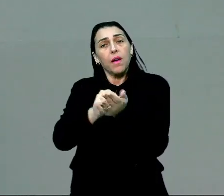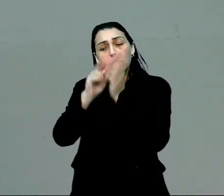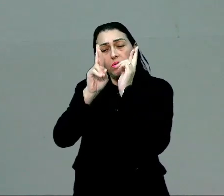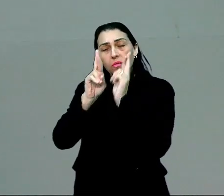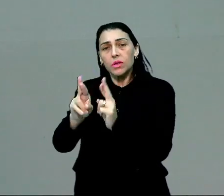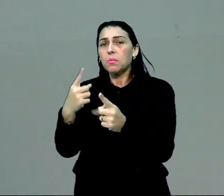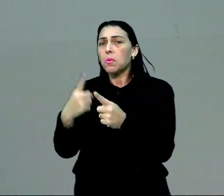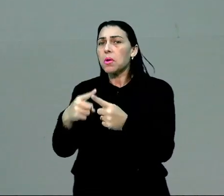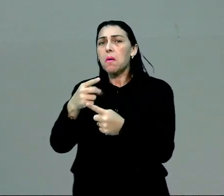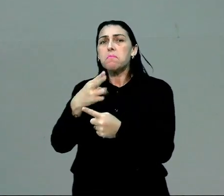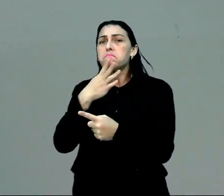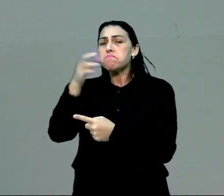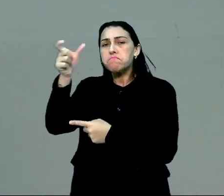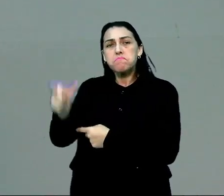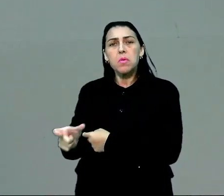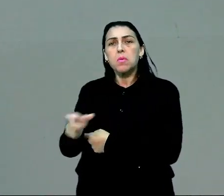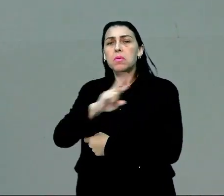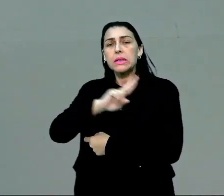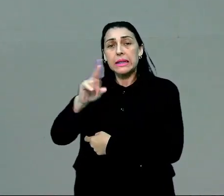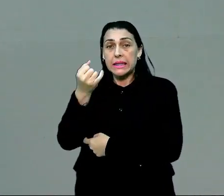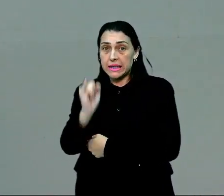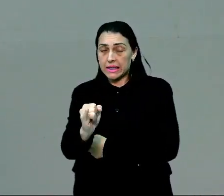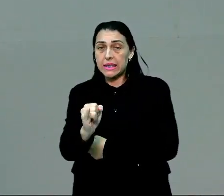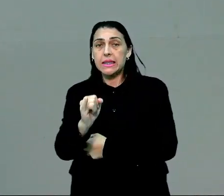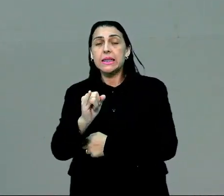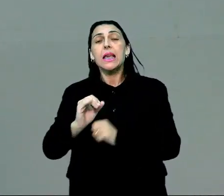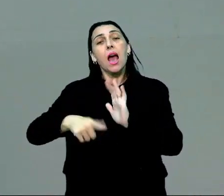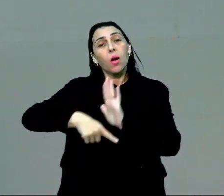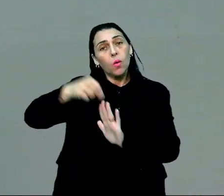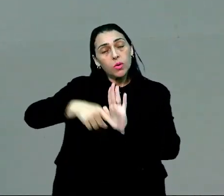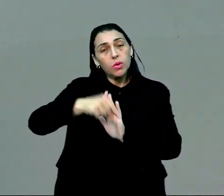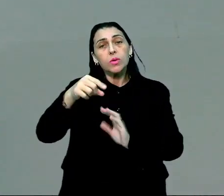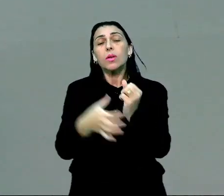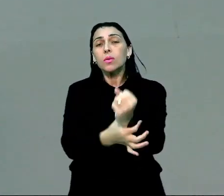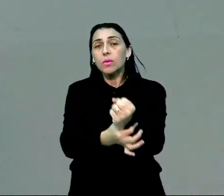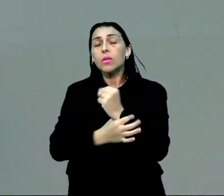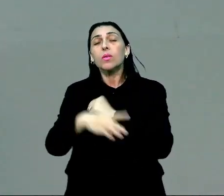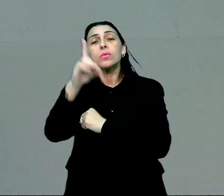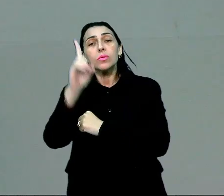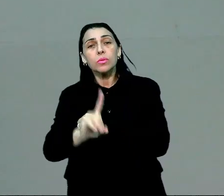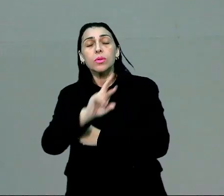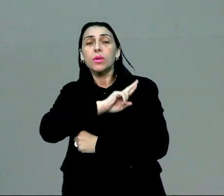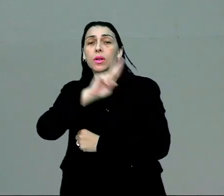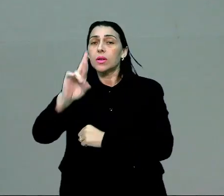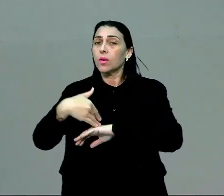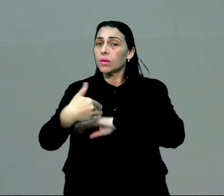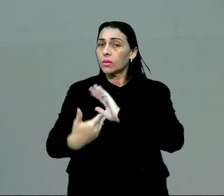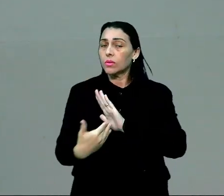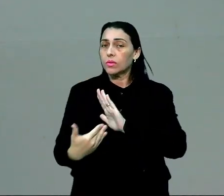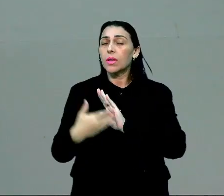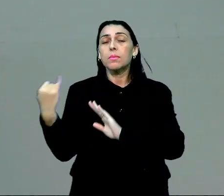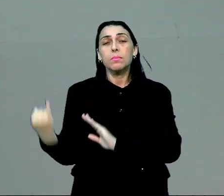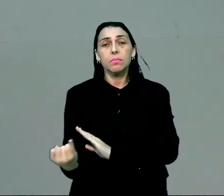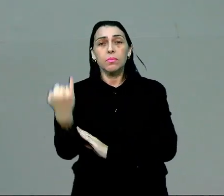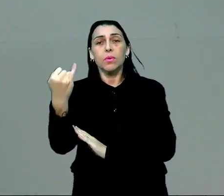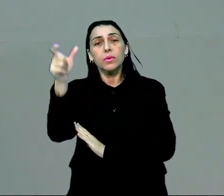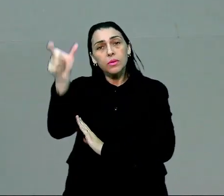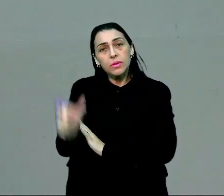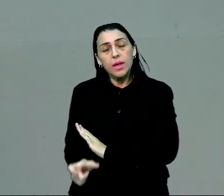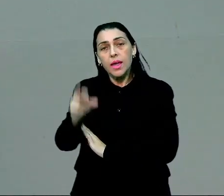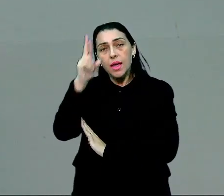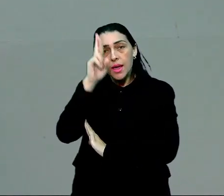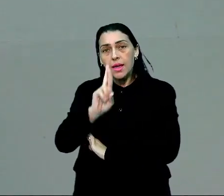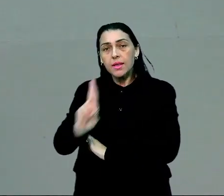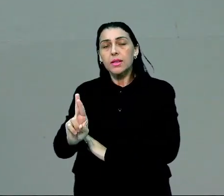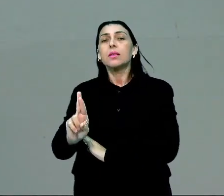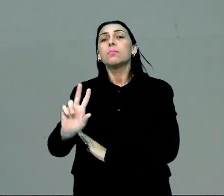porque eu não conheço a outra. Por exemplo, se a Constituição assegura o direito de crenças a todos, é necessário que o ser humano respeite